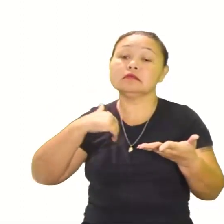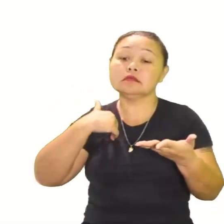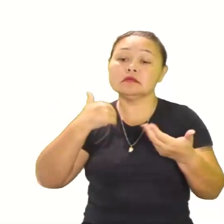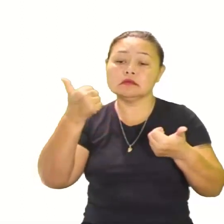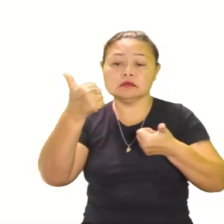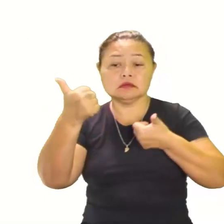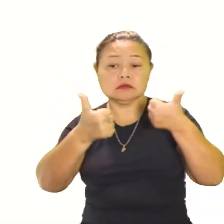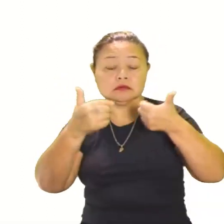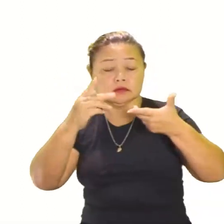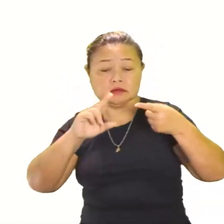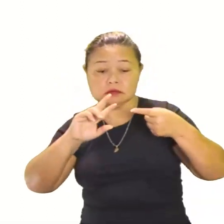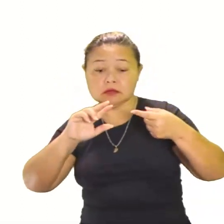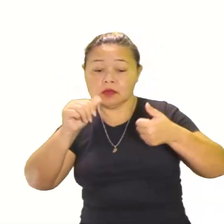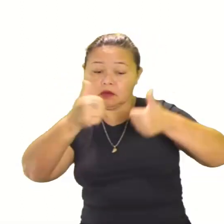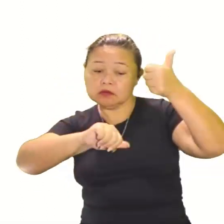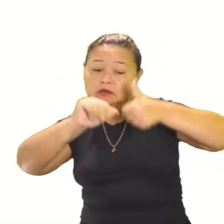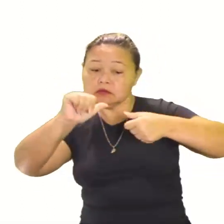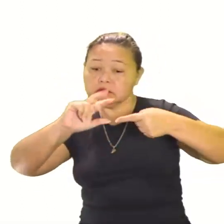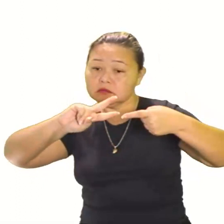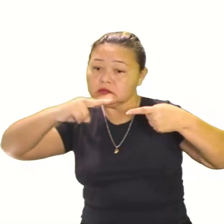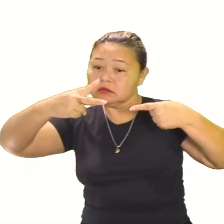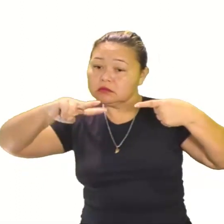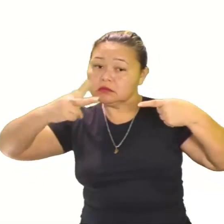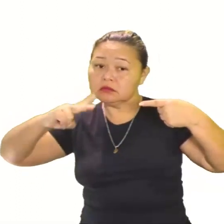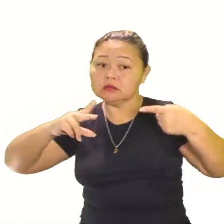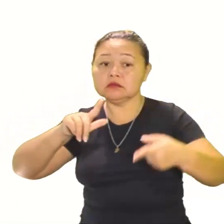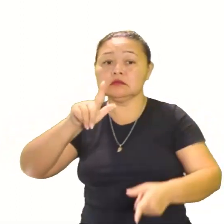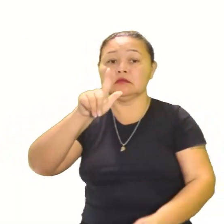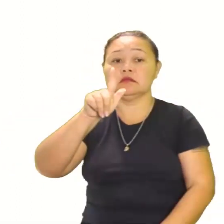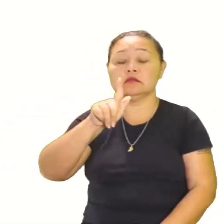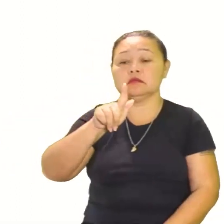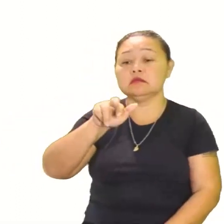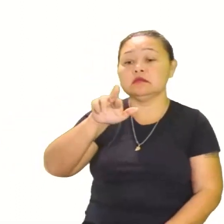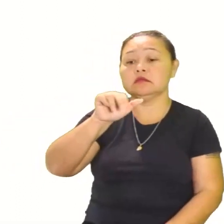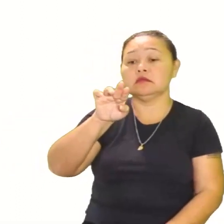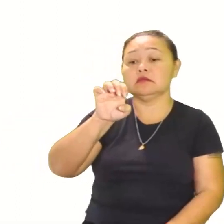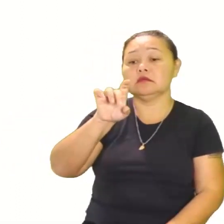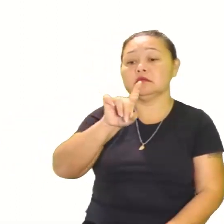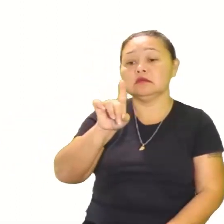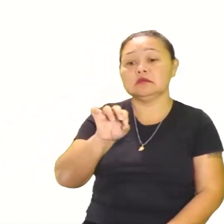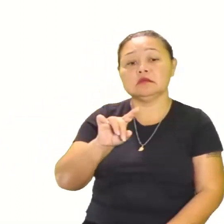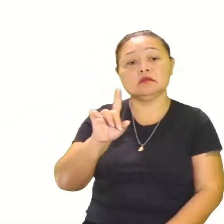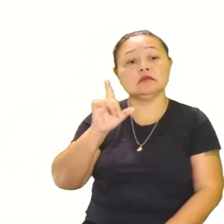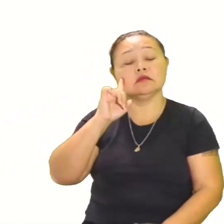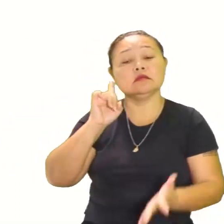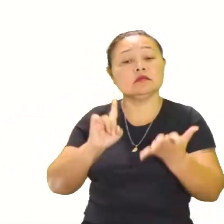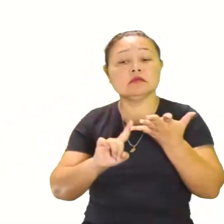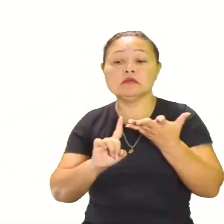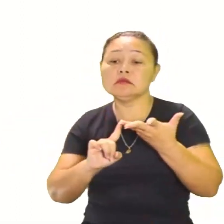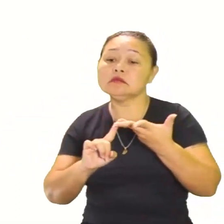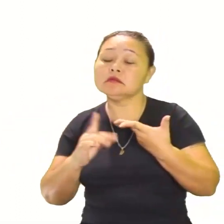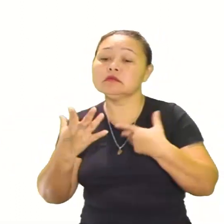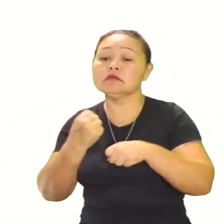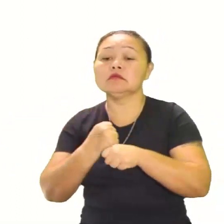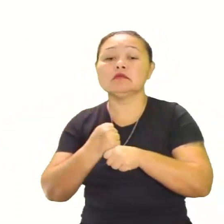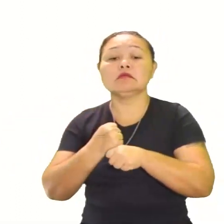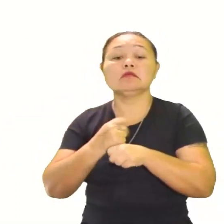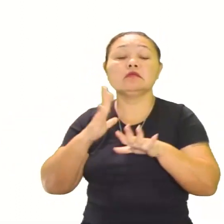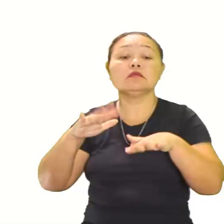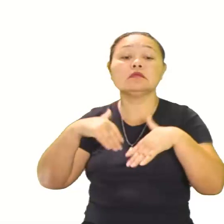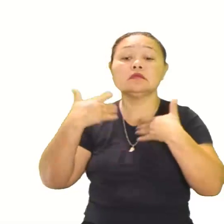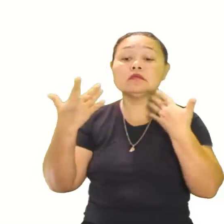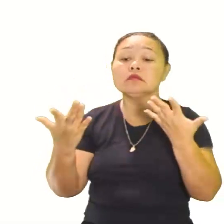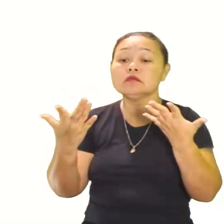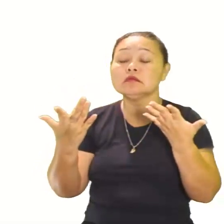nós analisamos uma grandeza. O que é grandeza? Grandeza é tudo que pode ser medido, contado, quantificado.